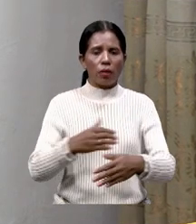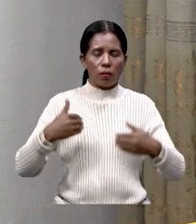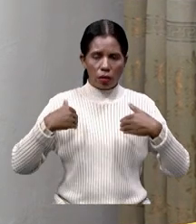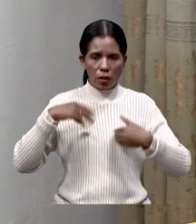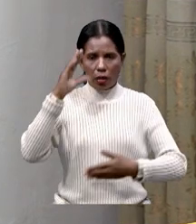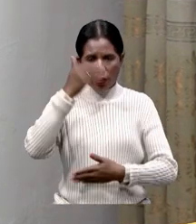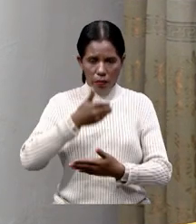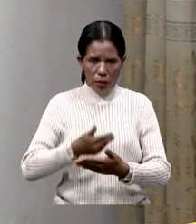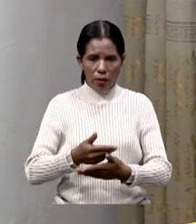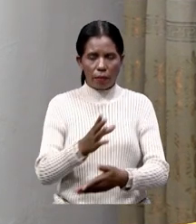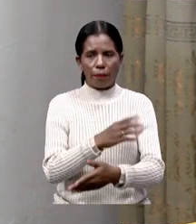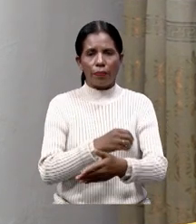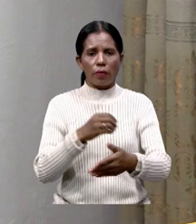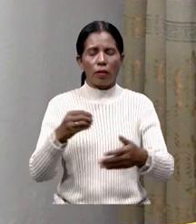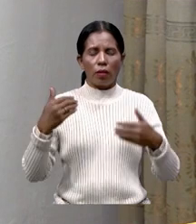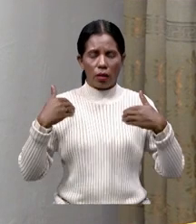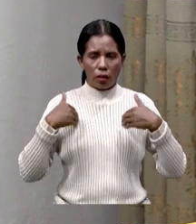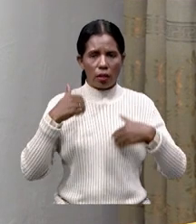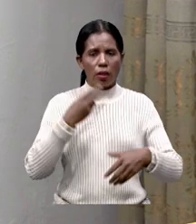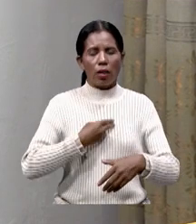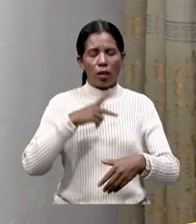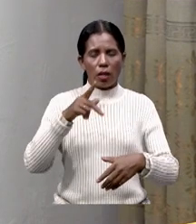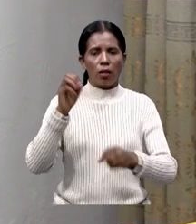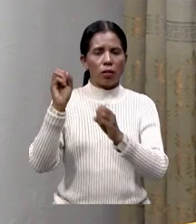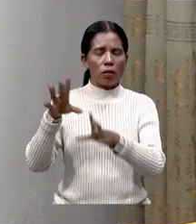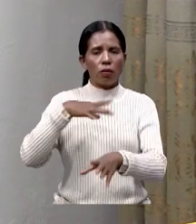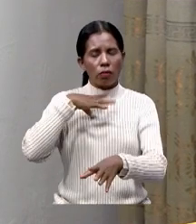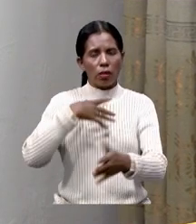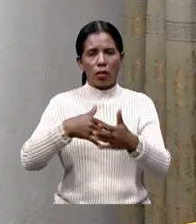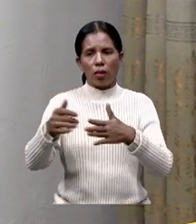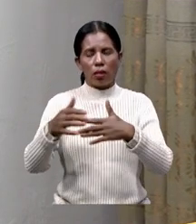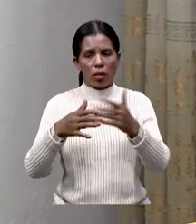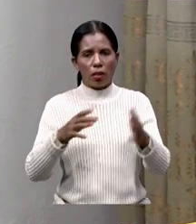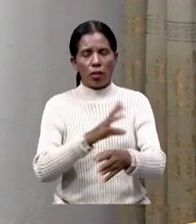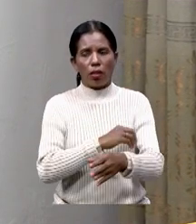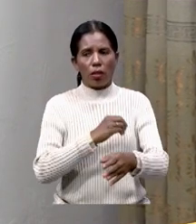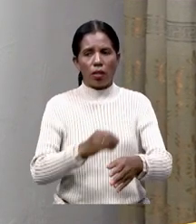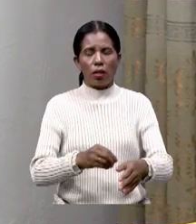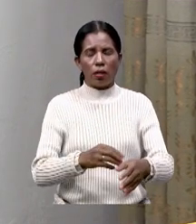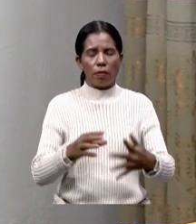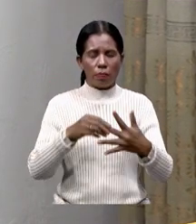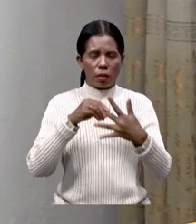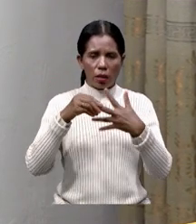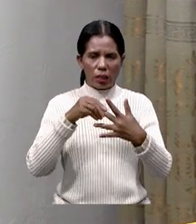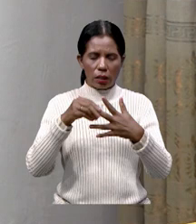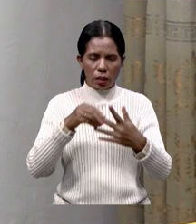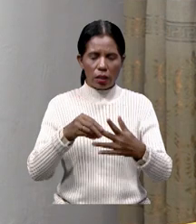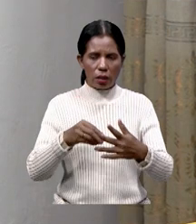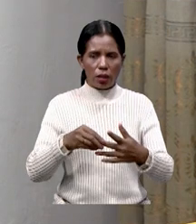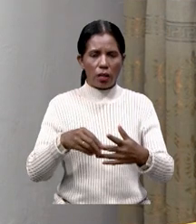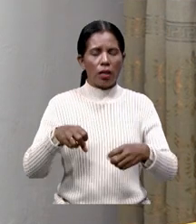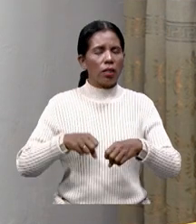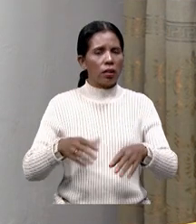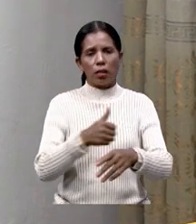ho atitudi tanya nebe soi lisu arbiru plastik kalem raisa no se